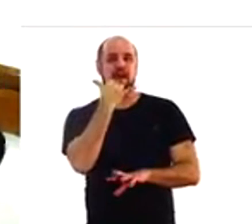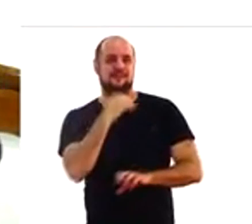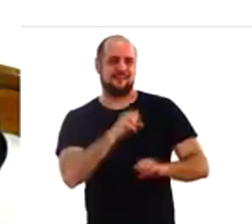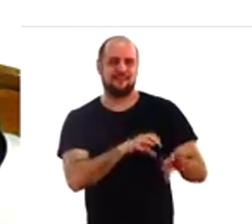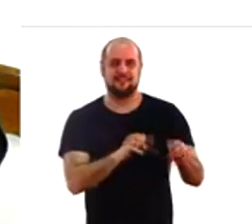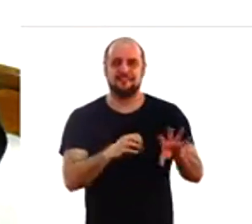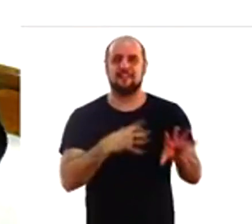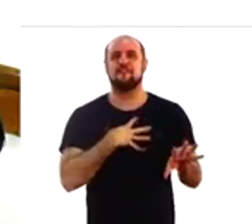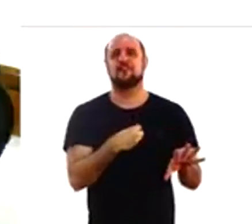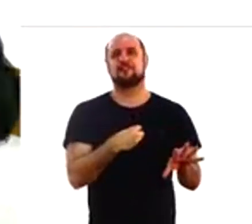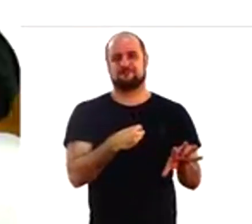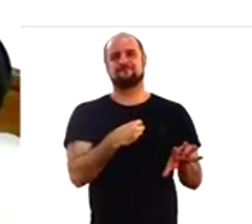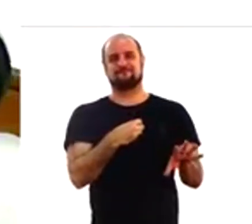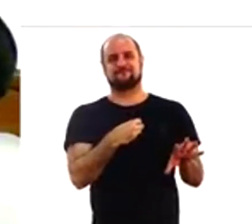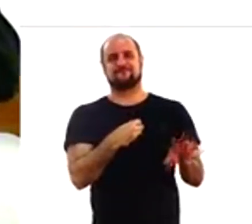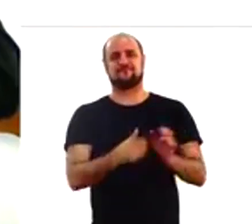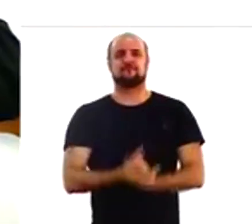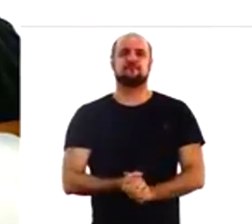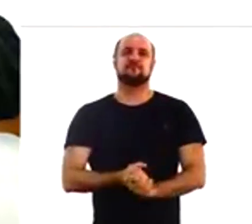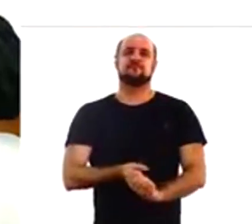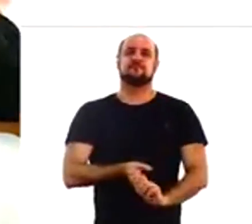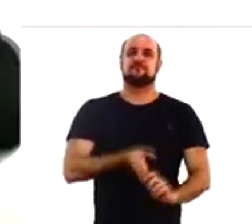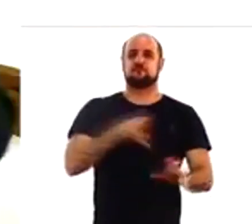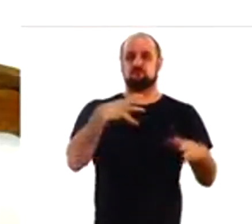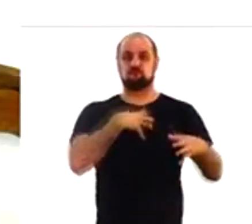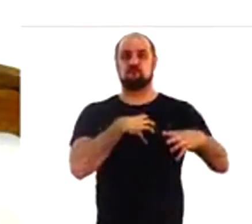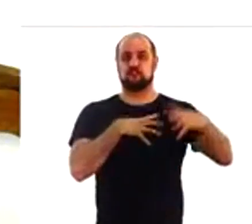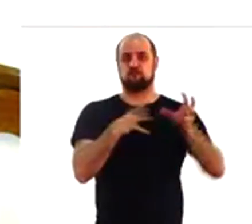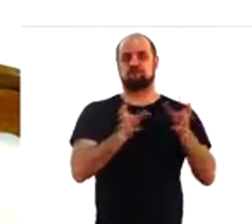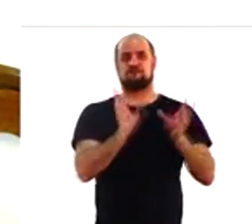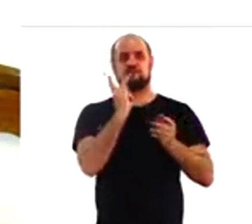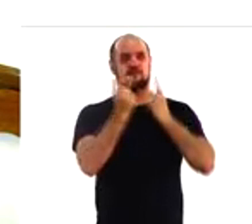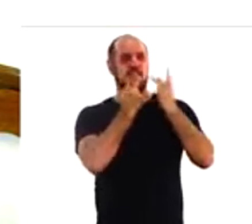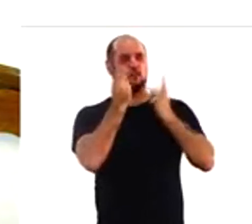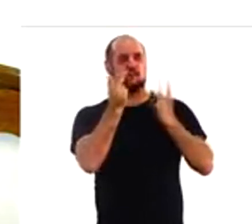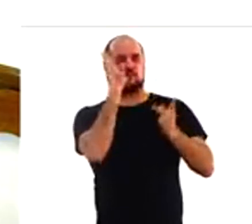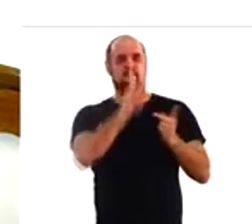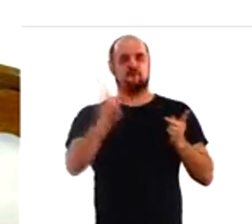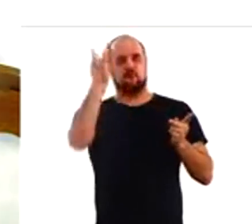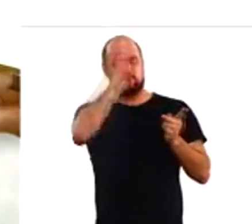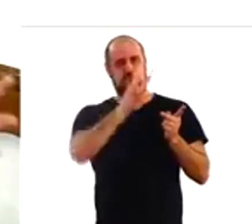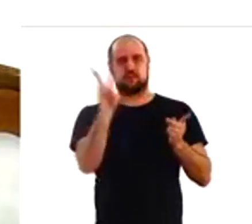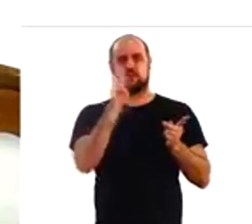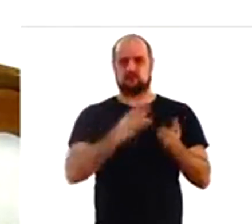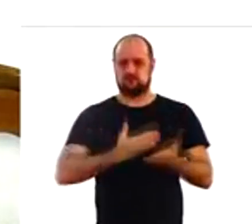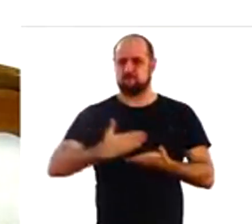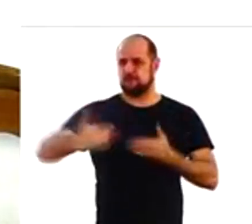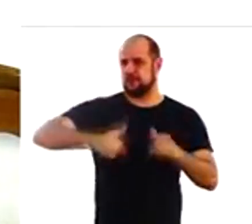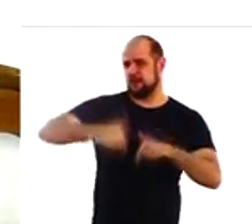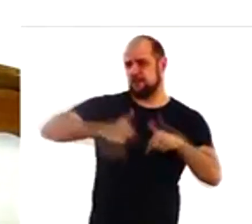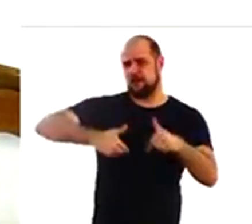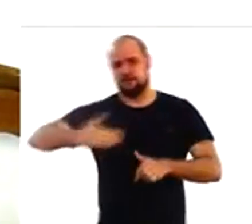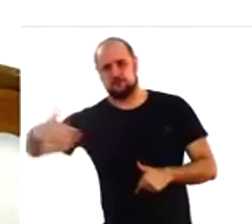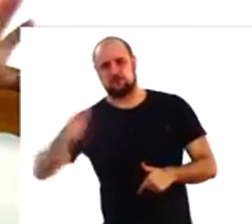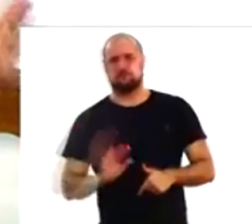o filho. E a forma verbal, ela tem a ver com estar fazendo agora,